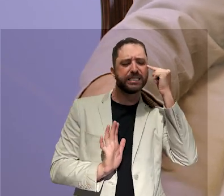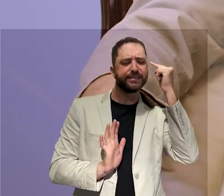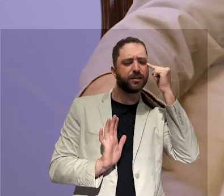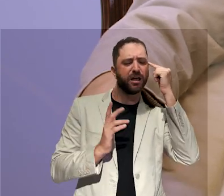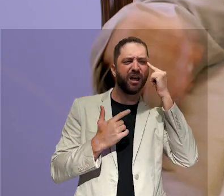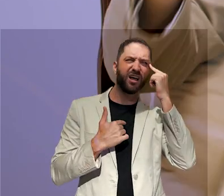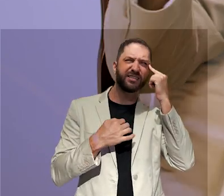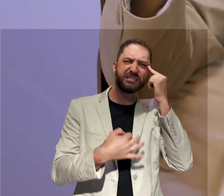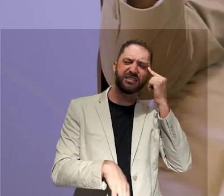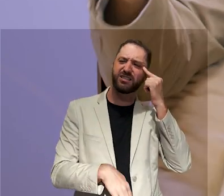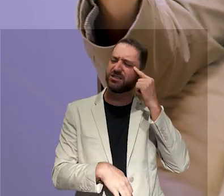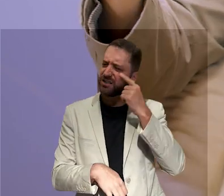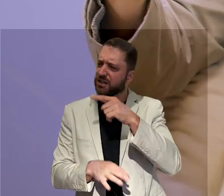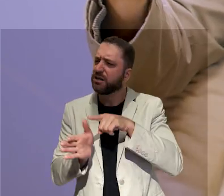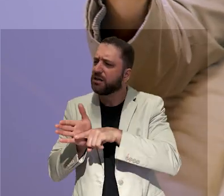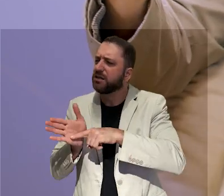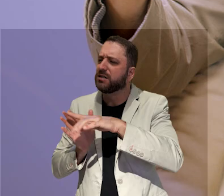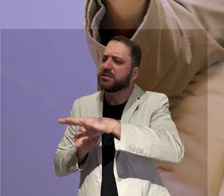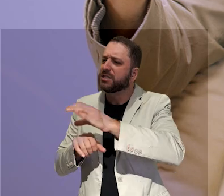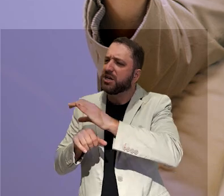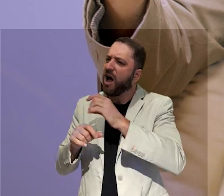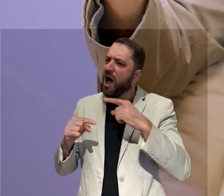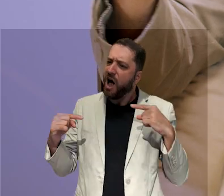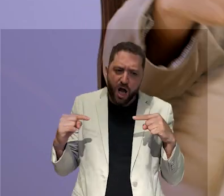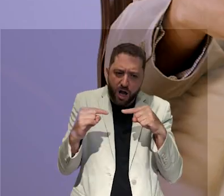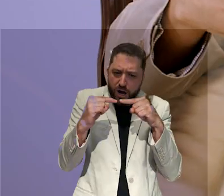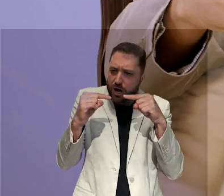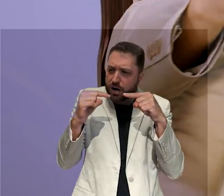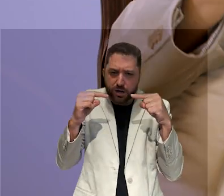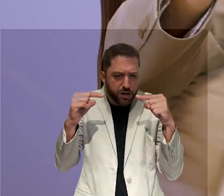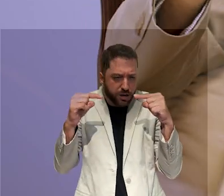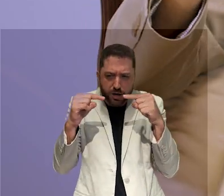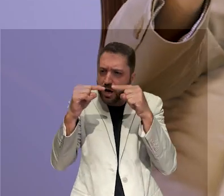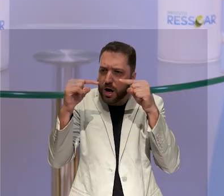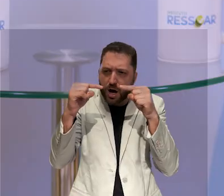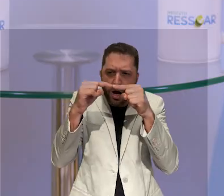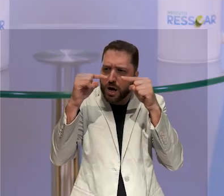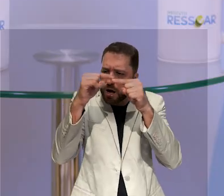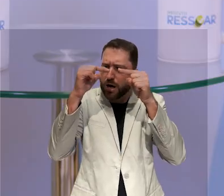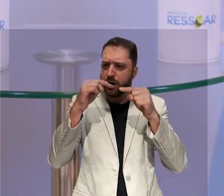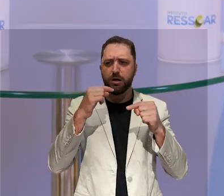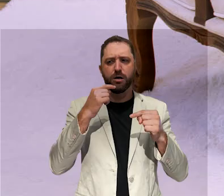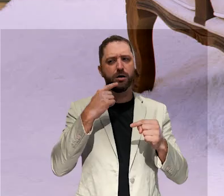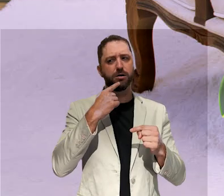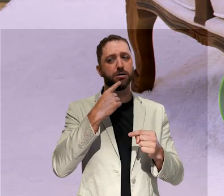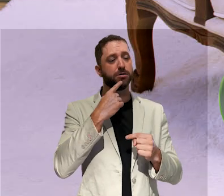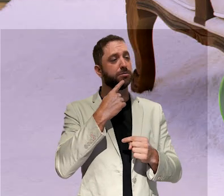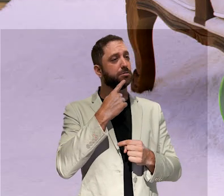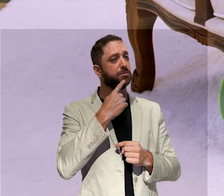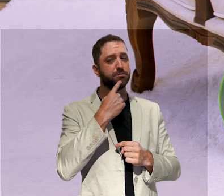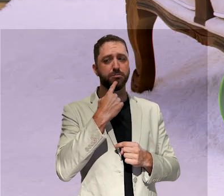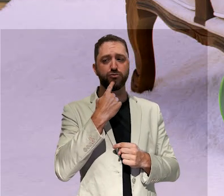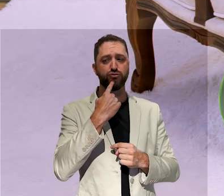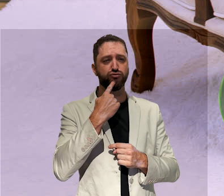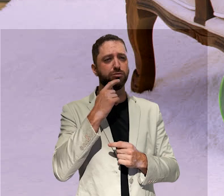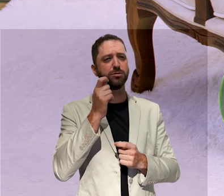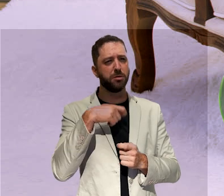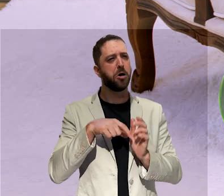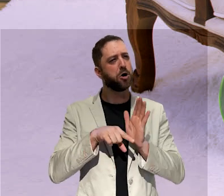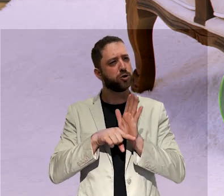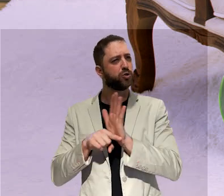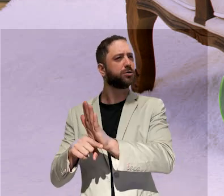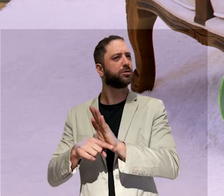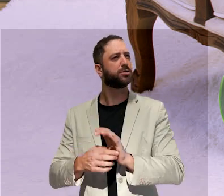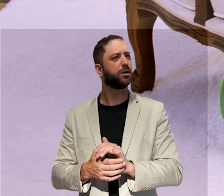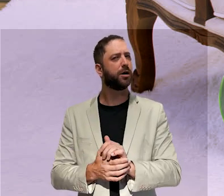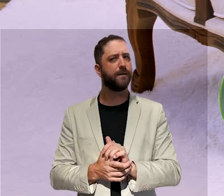que eu já percebia intuitivamente. E comecei a ver que aquilo era mais palpável. Mas o que, que eu vou ajudar essa pessoa?